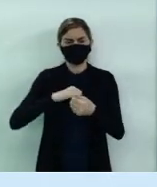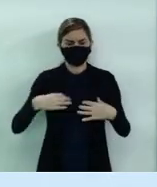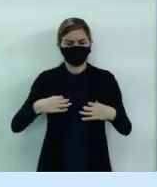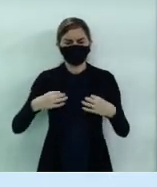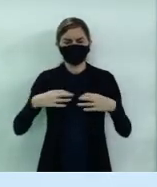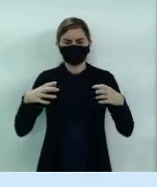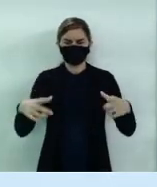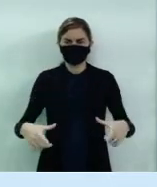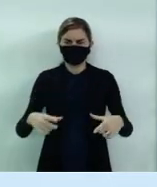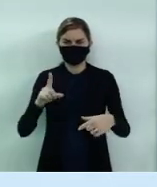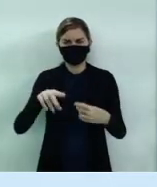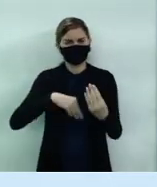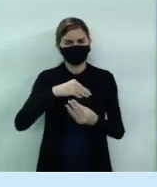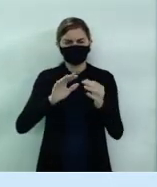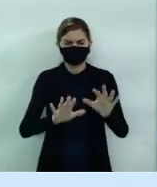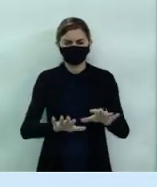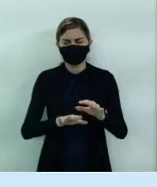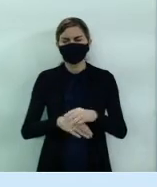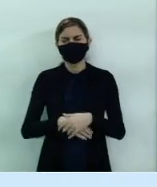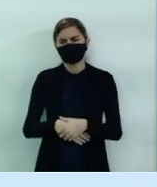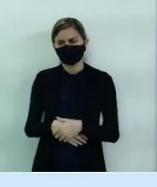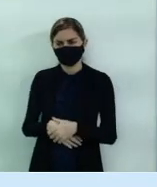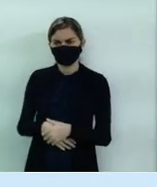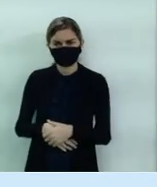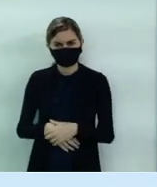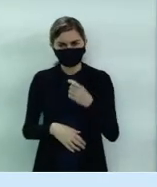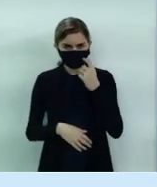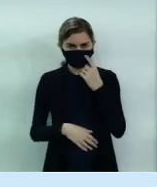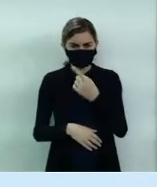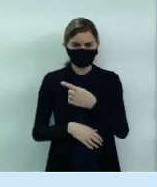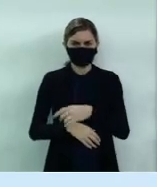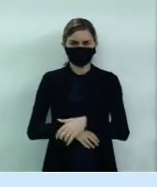molho e coloca lá.